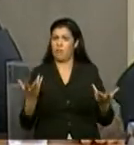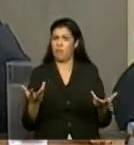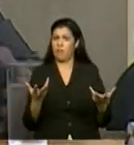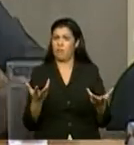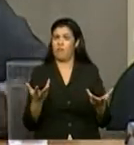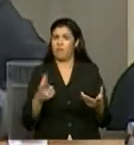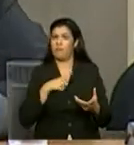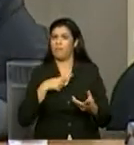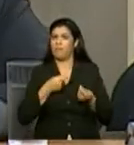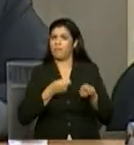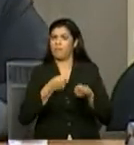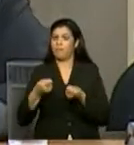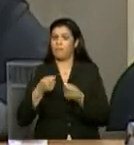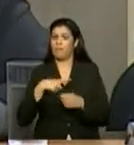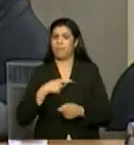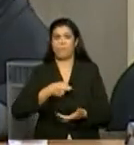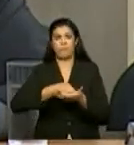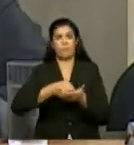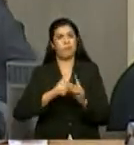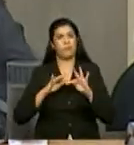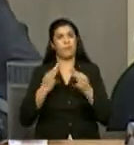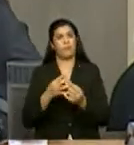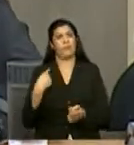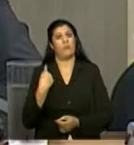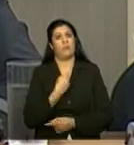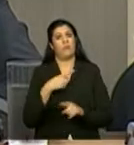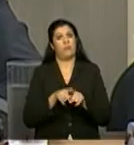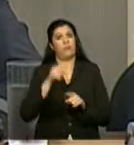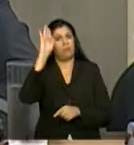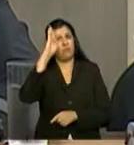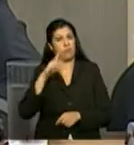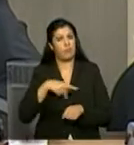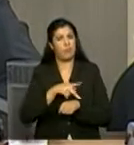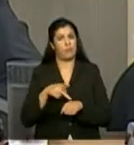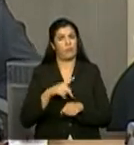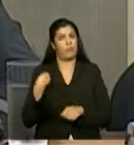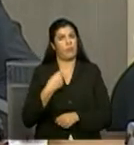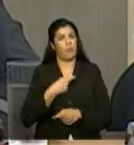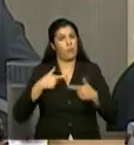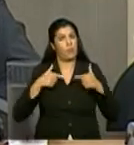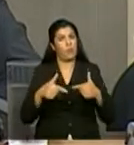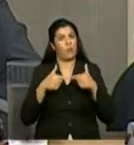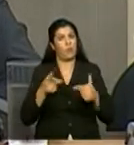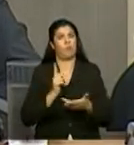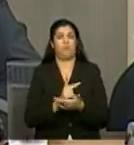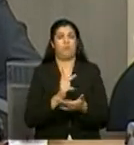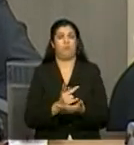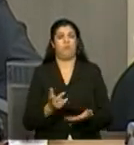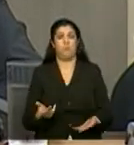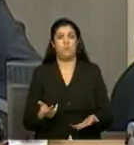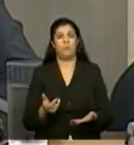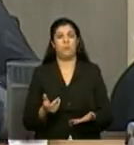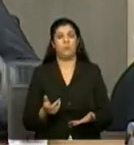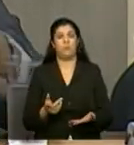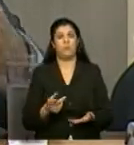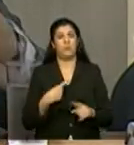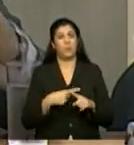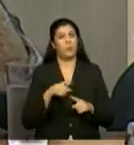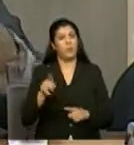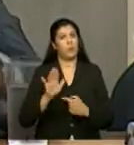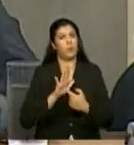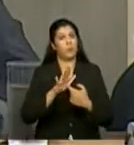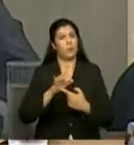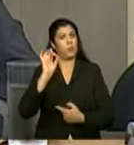então isso isso isso é um dever da nação brasileira me nós temos aí lutando é é porque isso